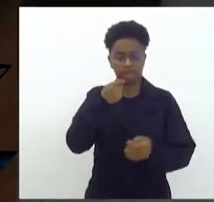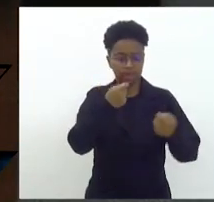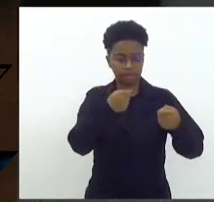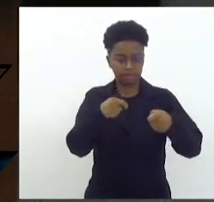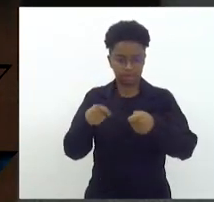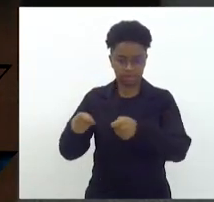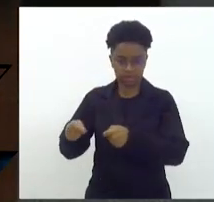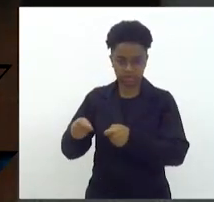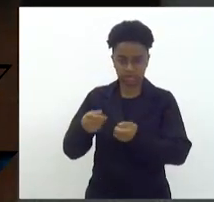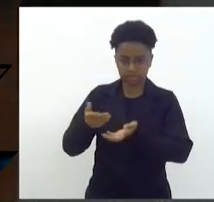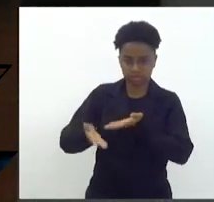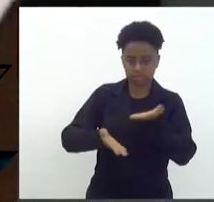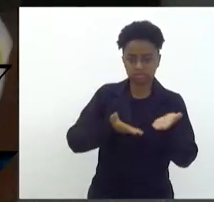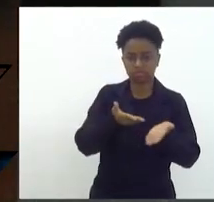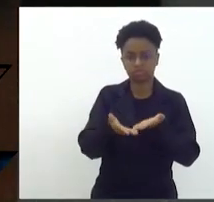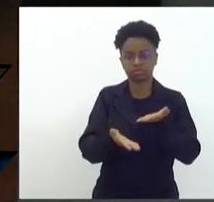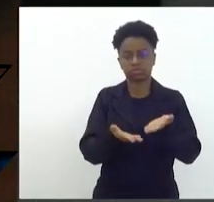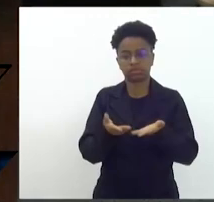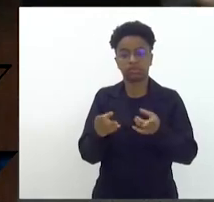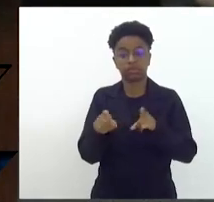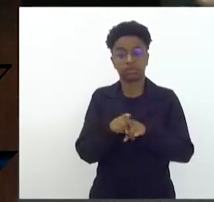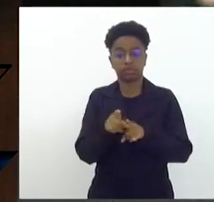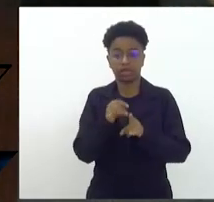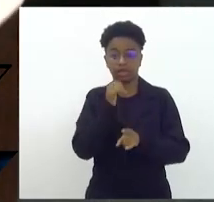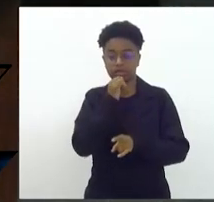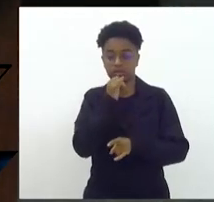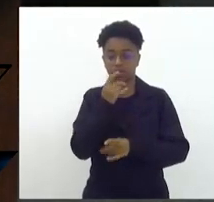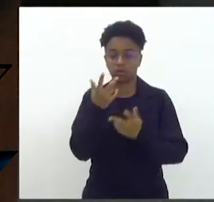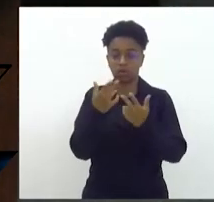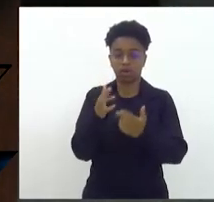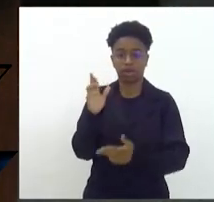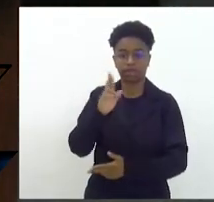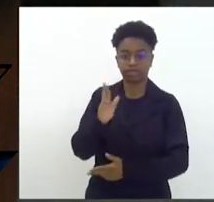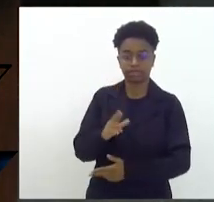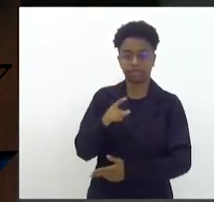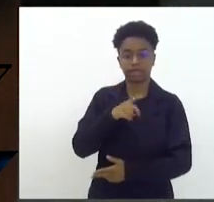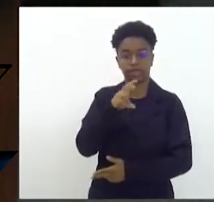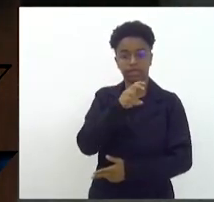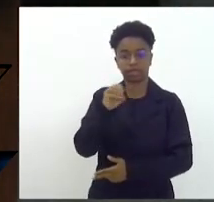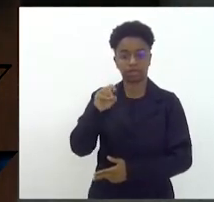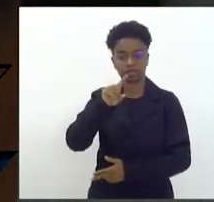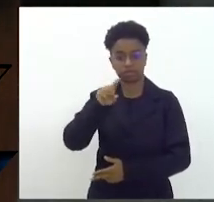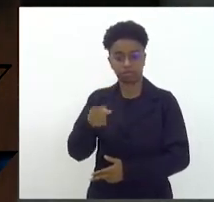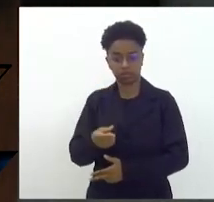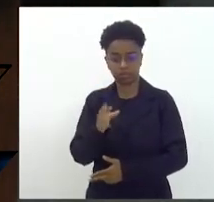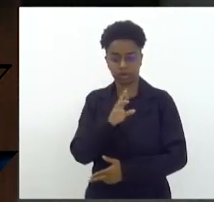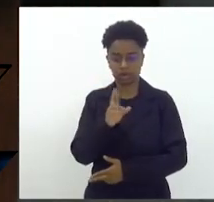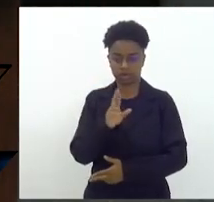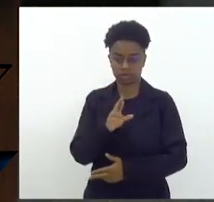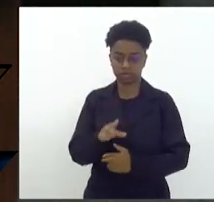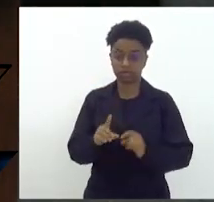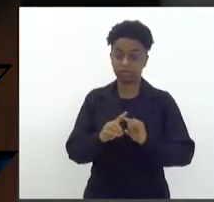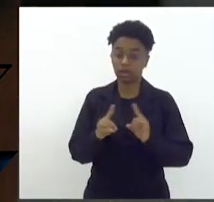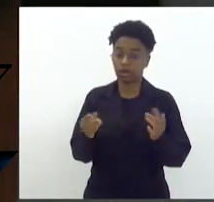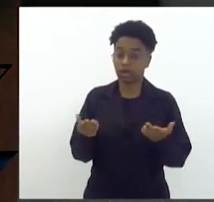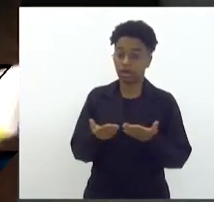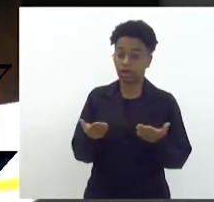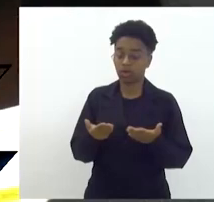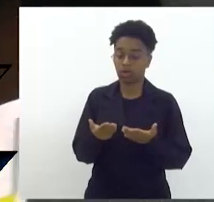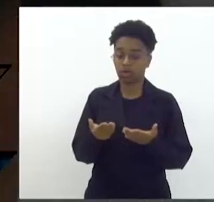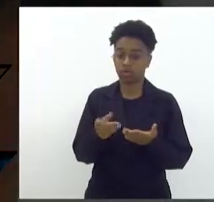do mandato dele assim como Rezende são 500 mil reais e hoje a gente tá aqui num dos maiores